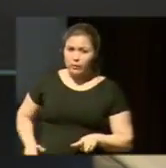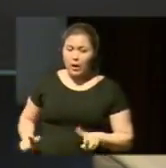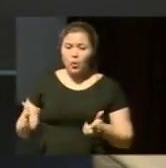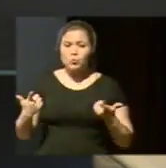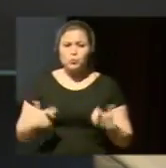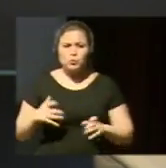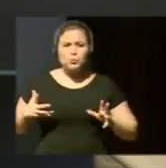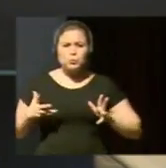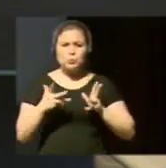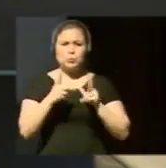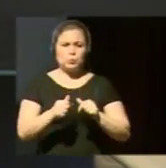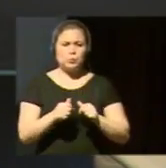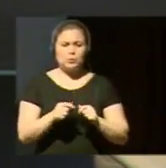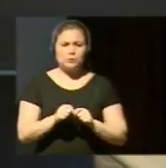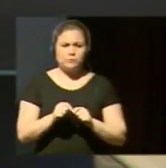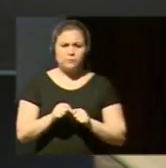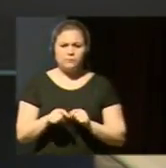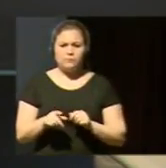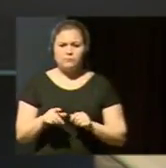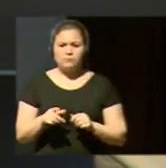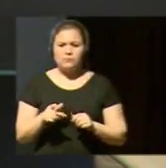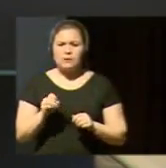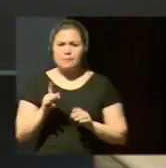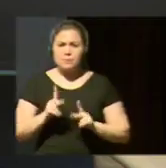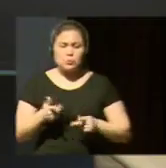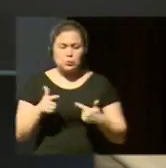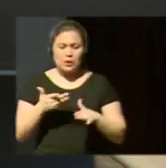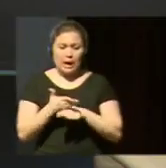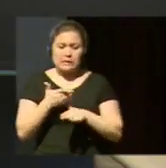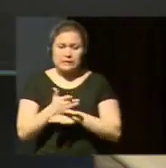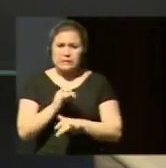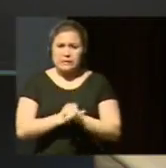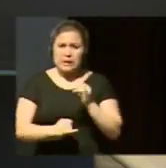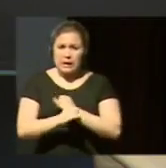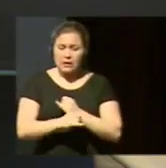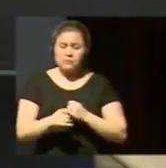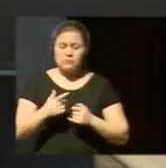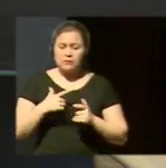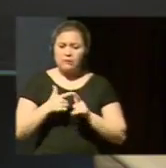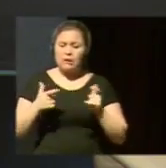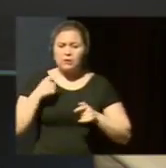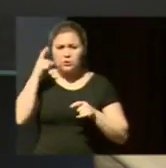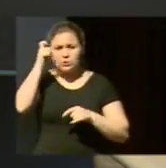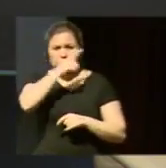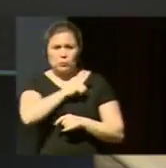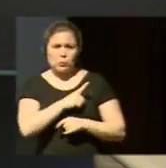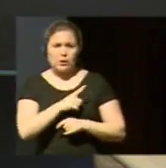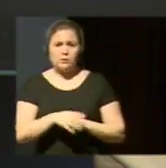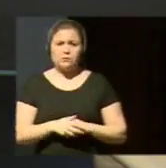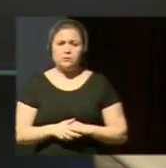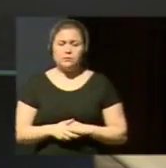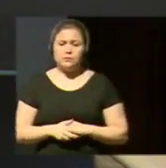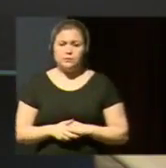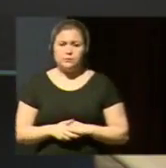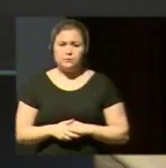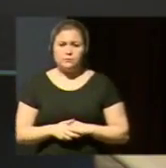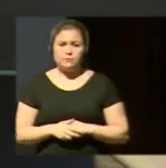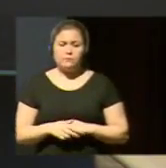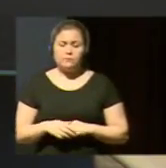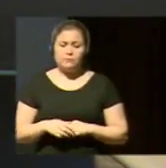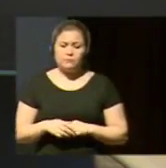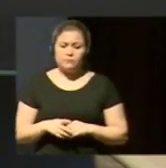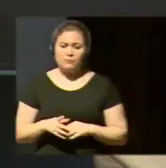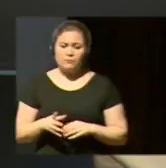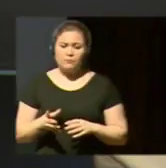onde tudo é feito online. As pessoas que não têm acesso à internet têm grande dificuldade de